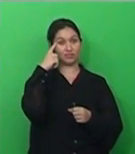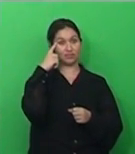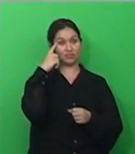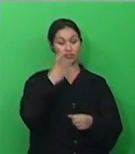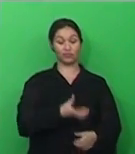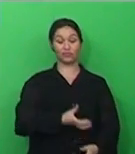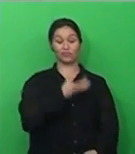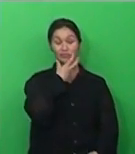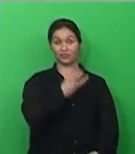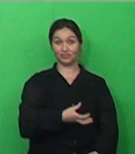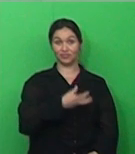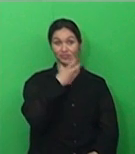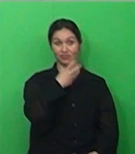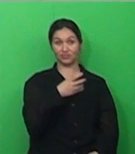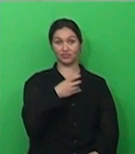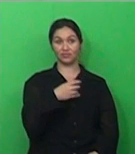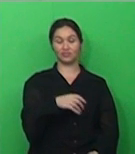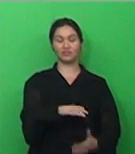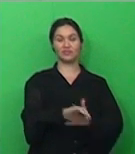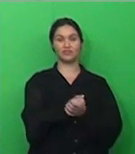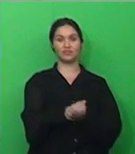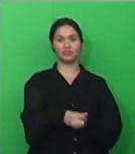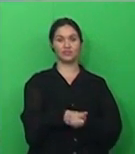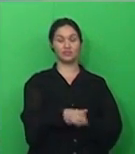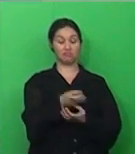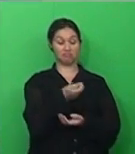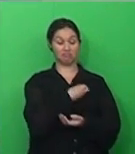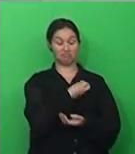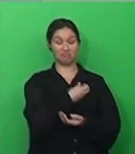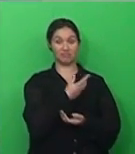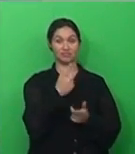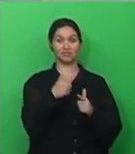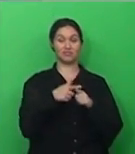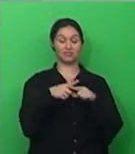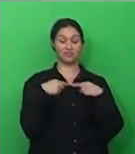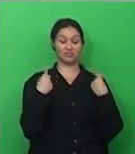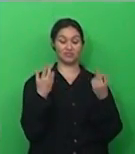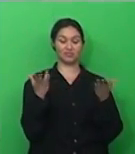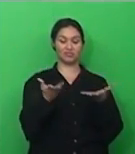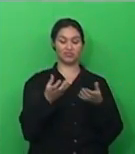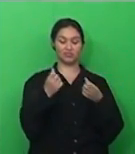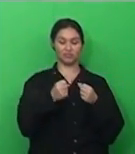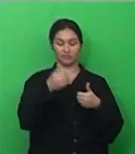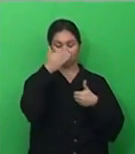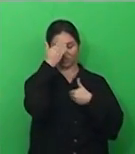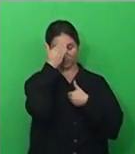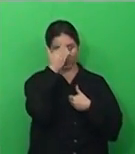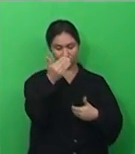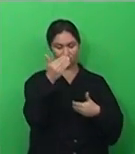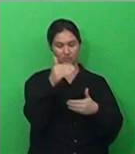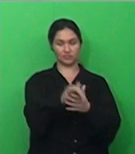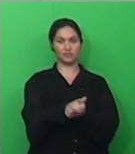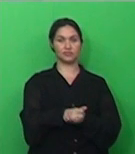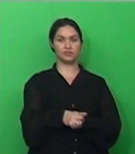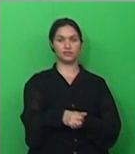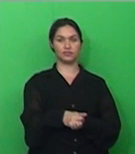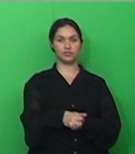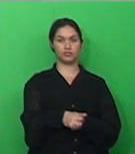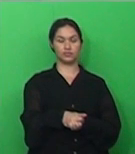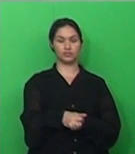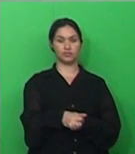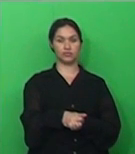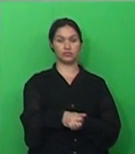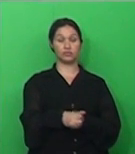começa a manifestar também a nossa gratidão. Nossa gratidão. Na realidade, por conta